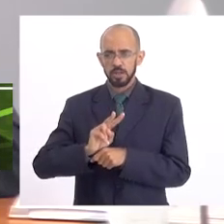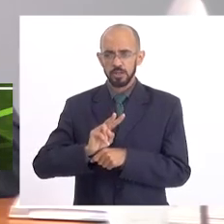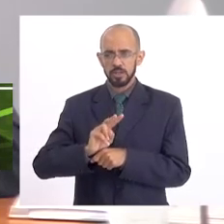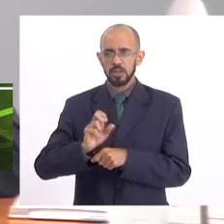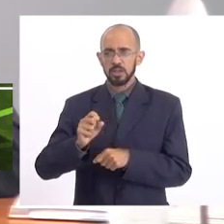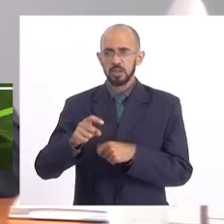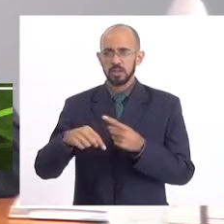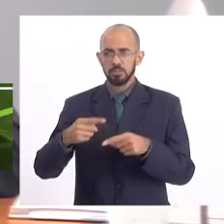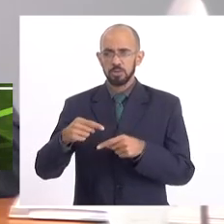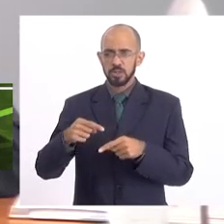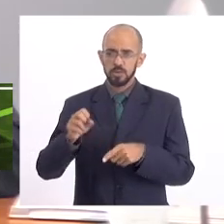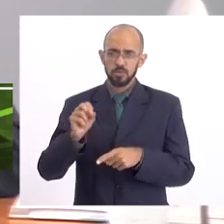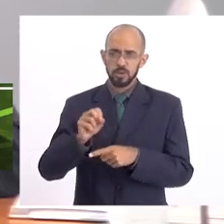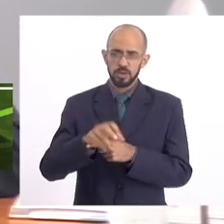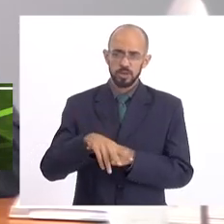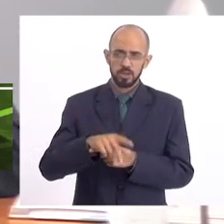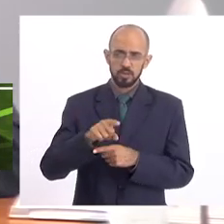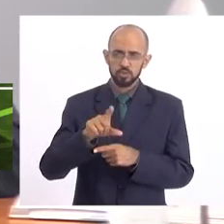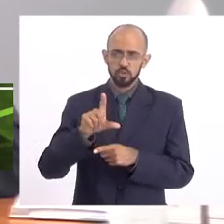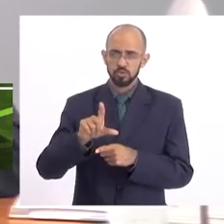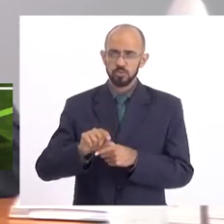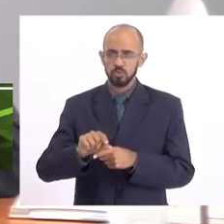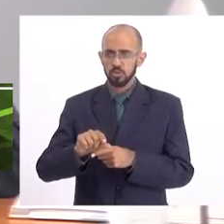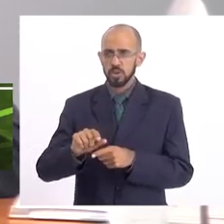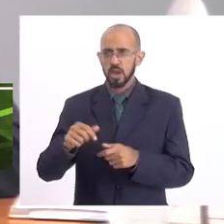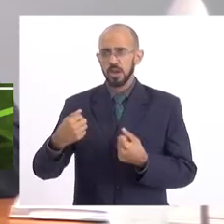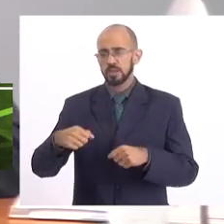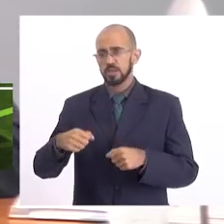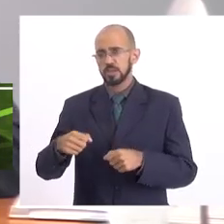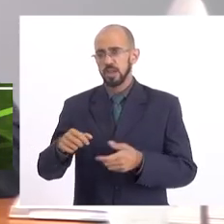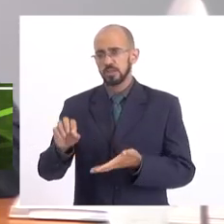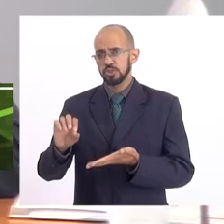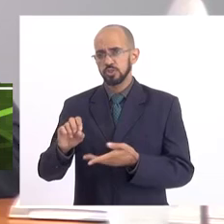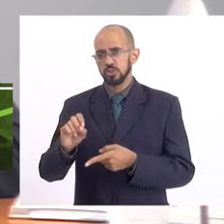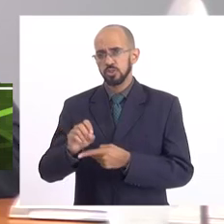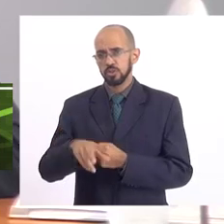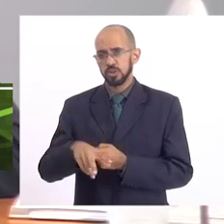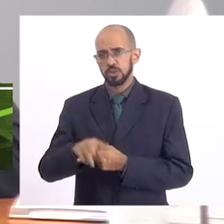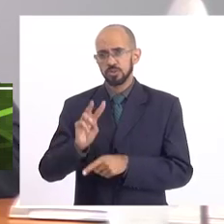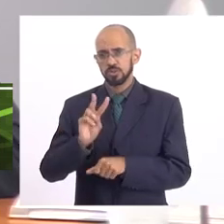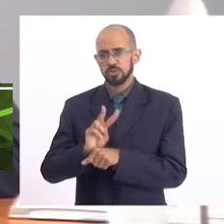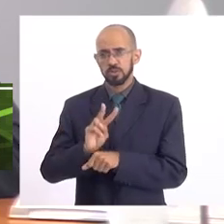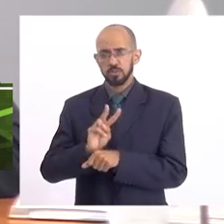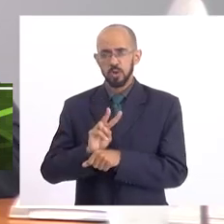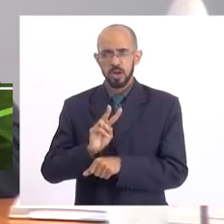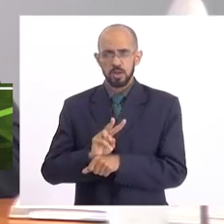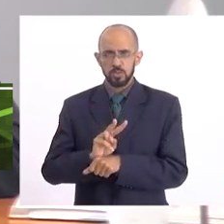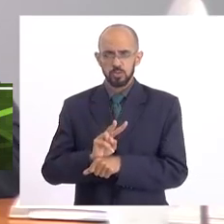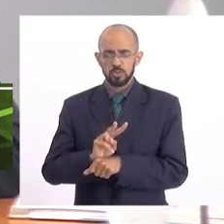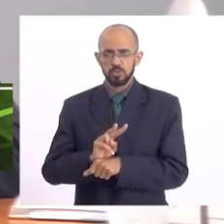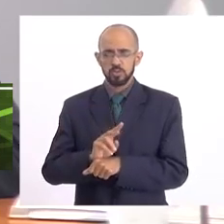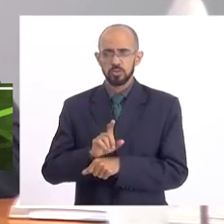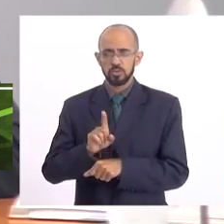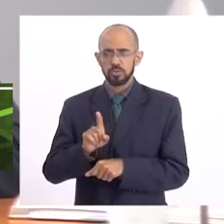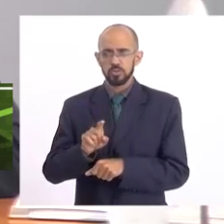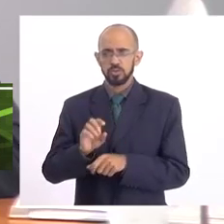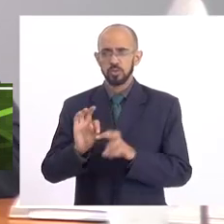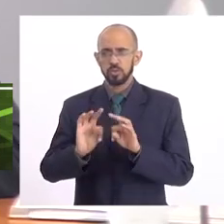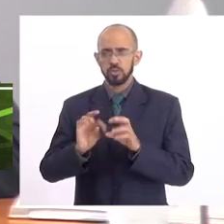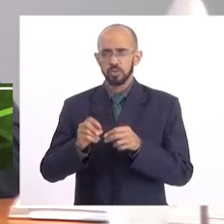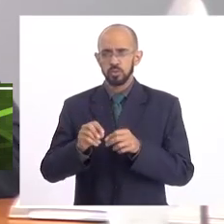eles forem entrando, diminui o número, a necessidade de contratação temporária. Temporária. Uhum. Entendeu? Que tudo visa